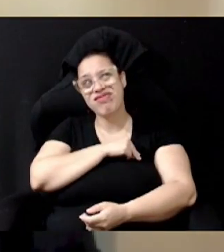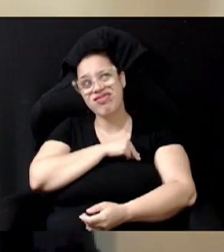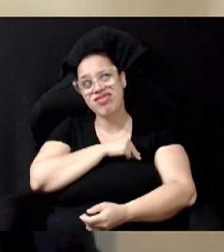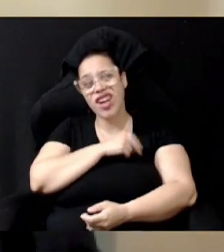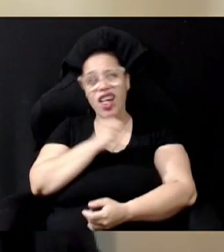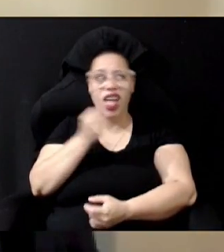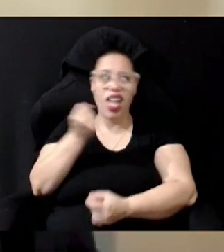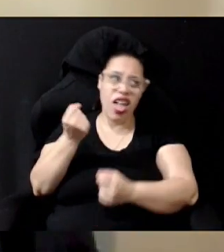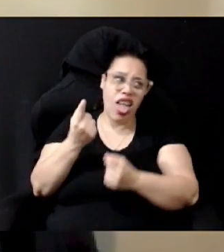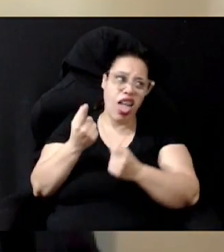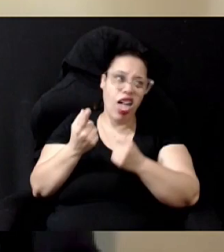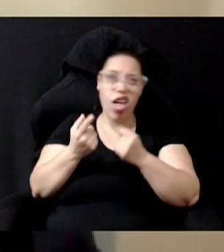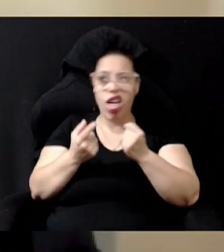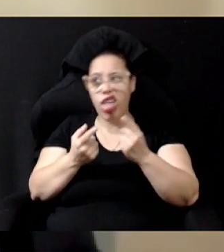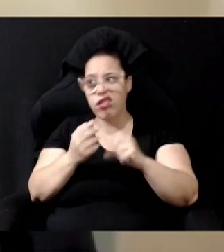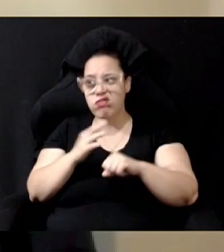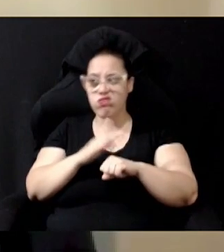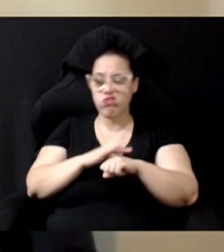Por exemplo,